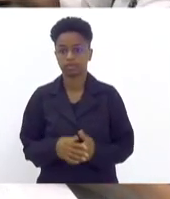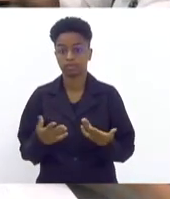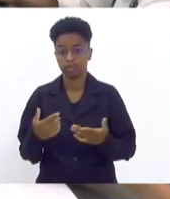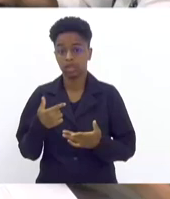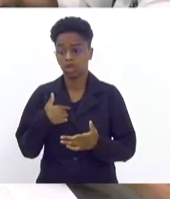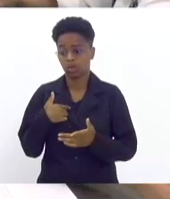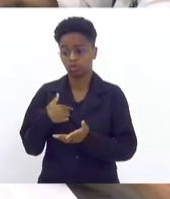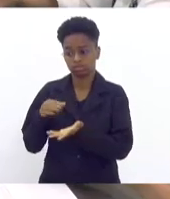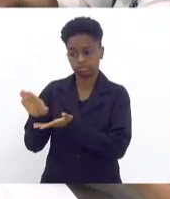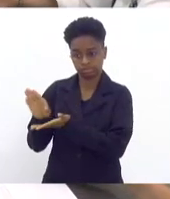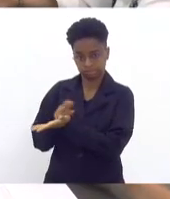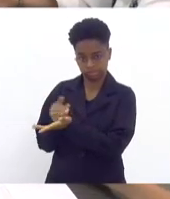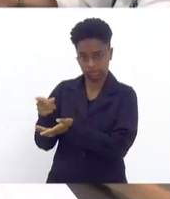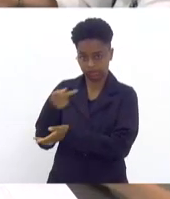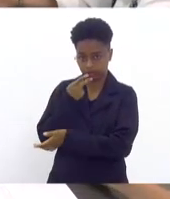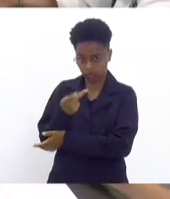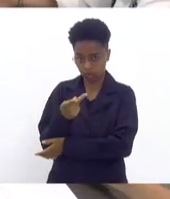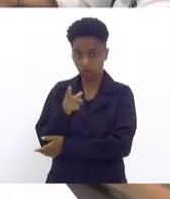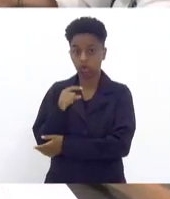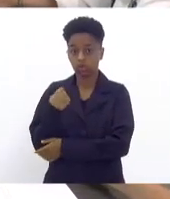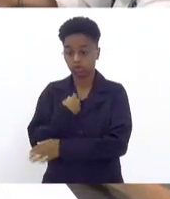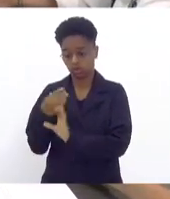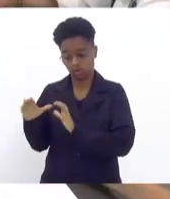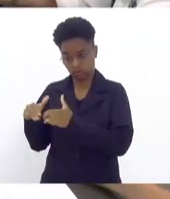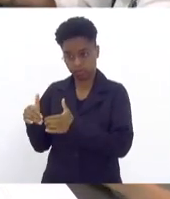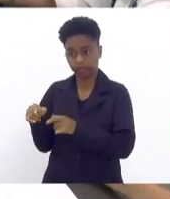Serginho disse, a nossa assessoria também viu